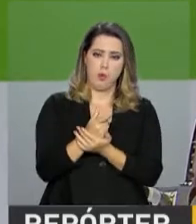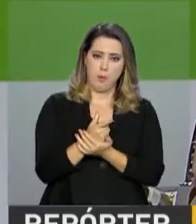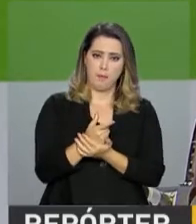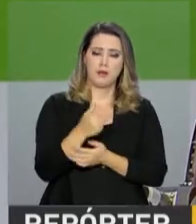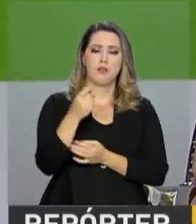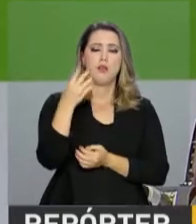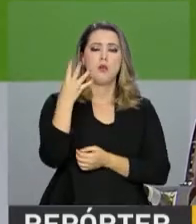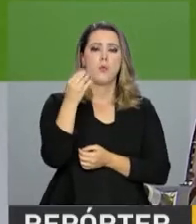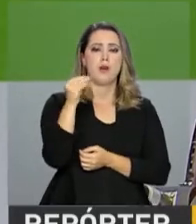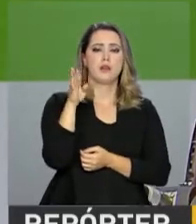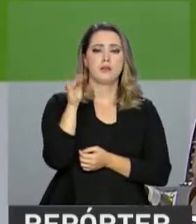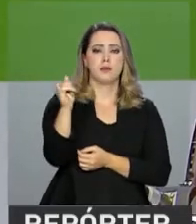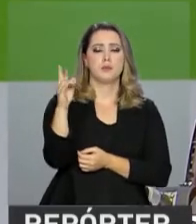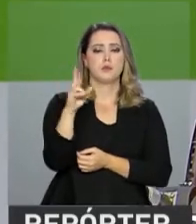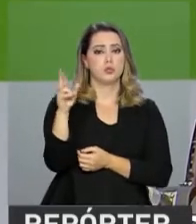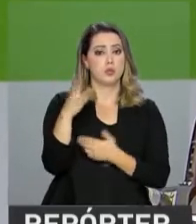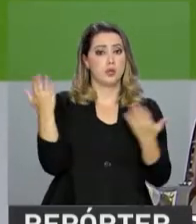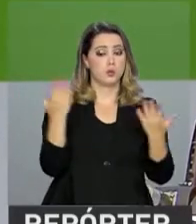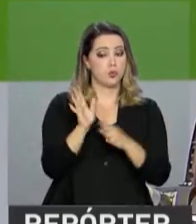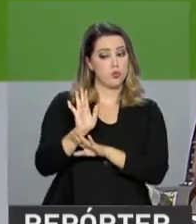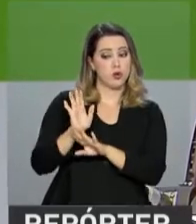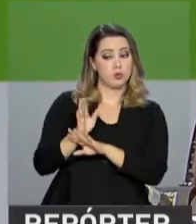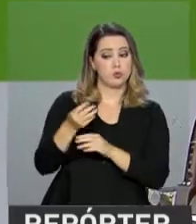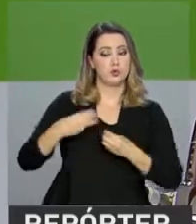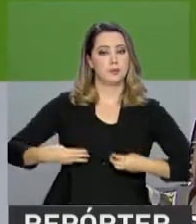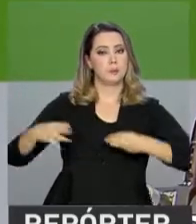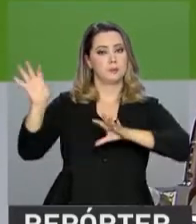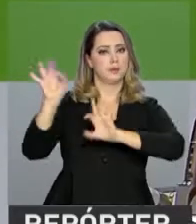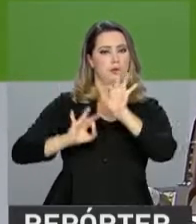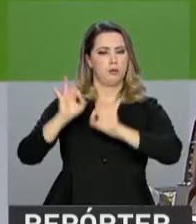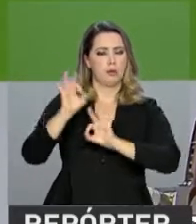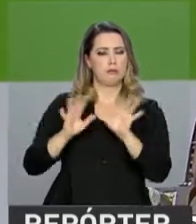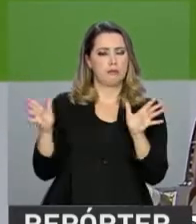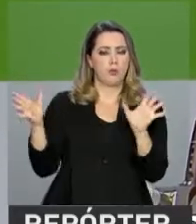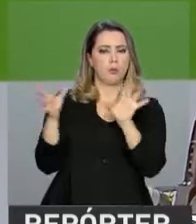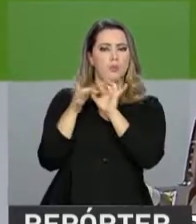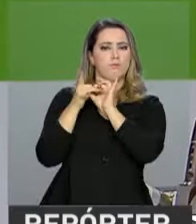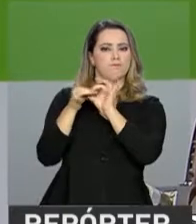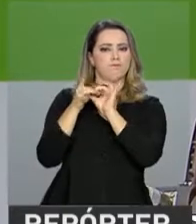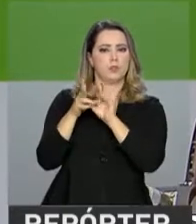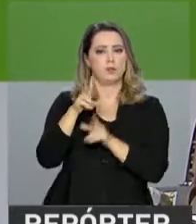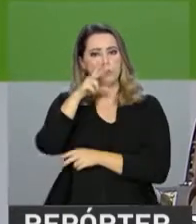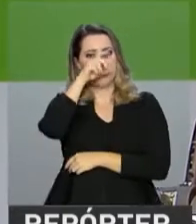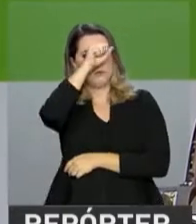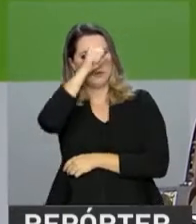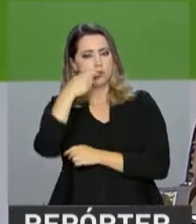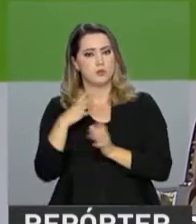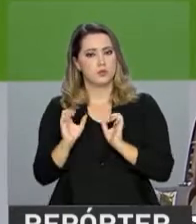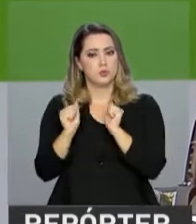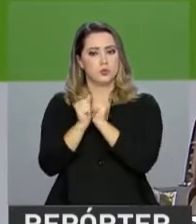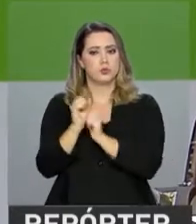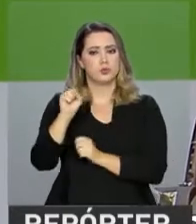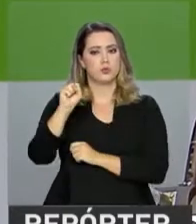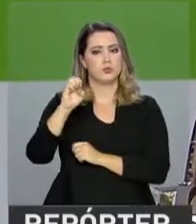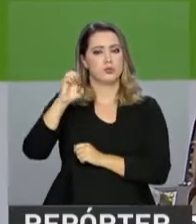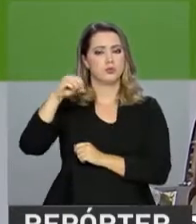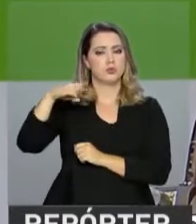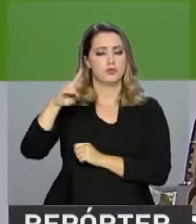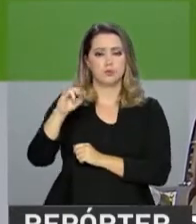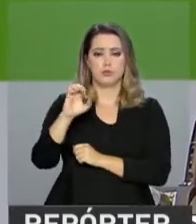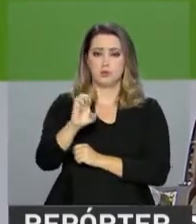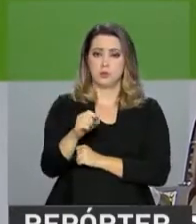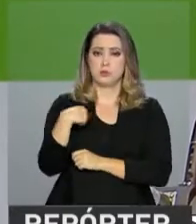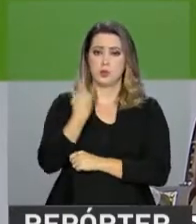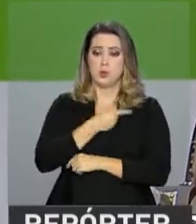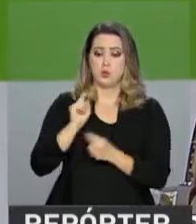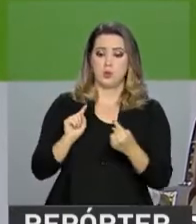apoio do ministério do planejamento agora fortalecido pela equipe do sebrae nós temos a meta